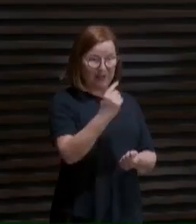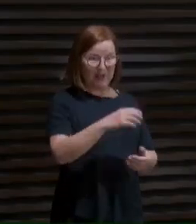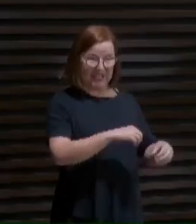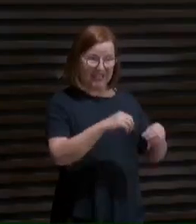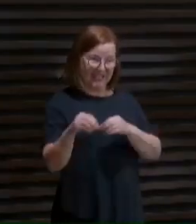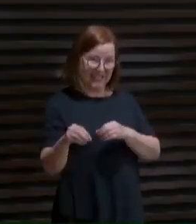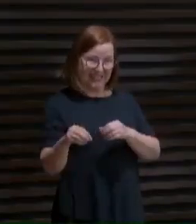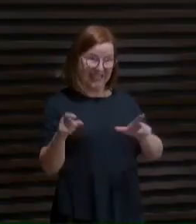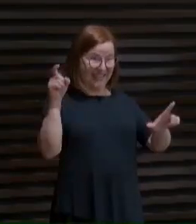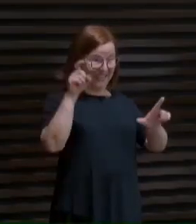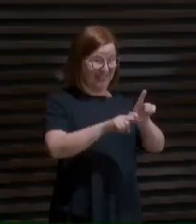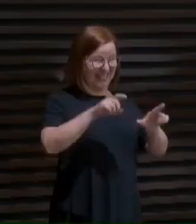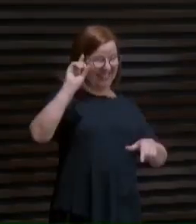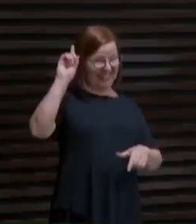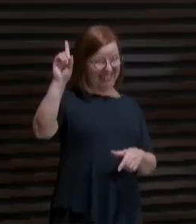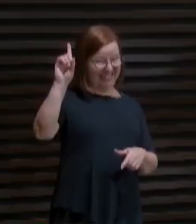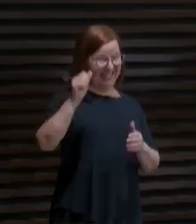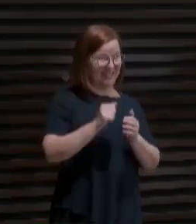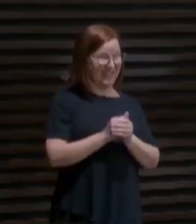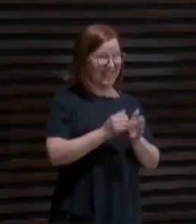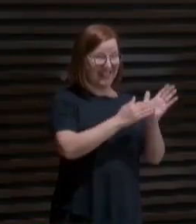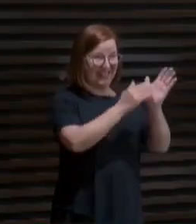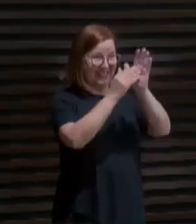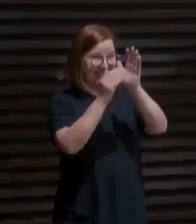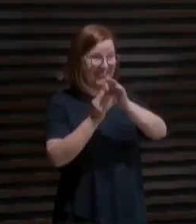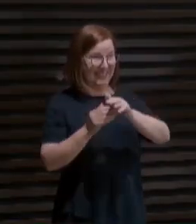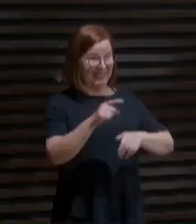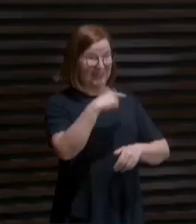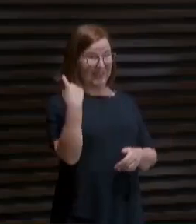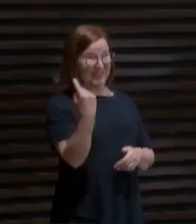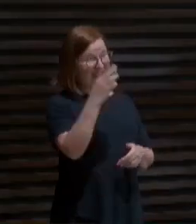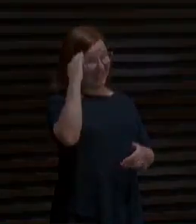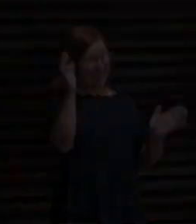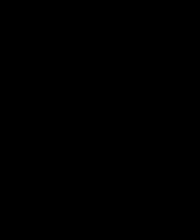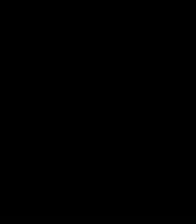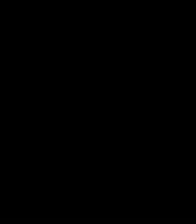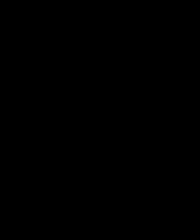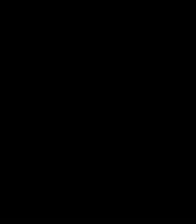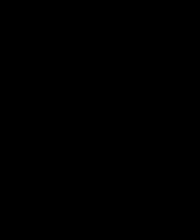da dependência dele. Louvado seja o nosso Senhor Jesus Cristo,